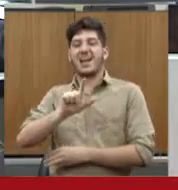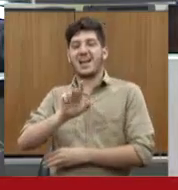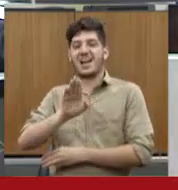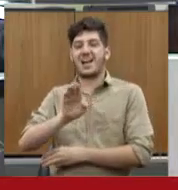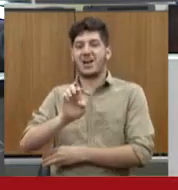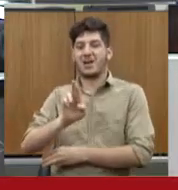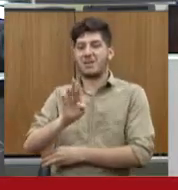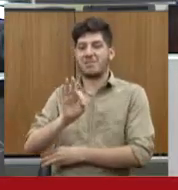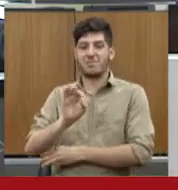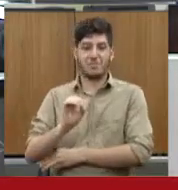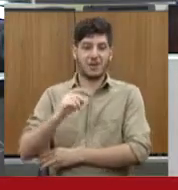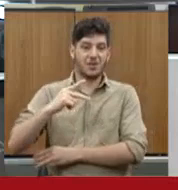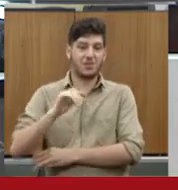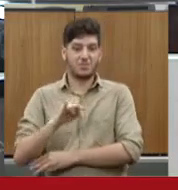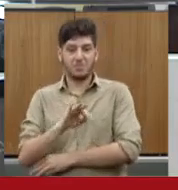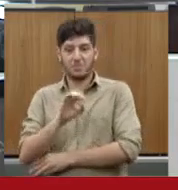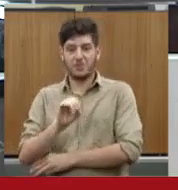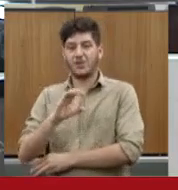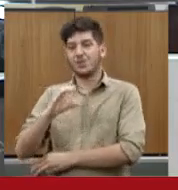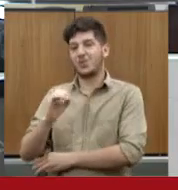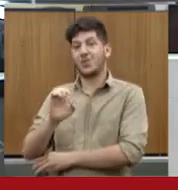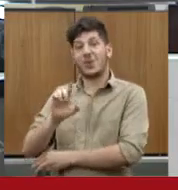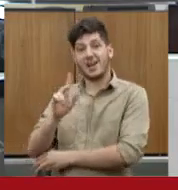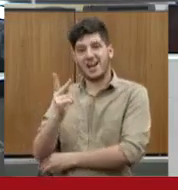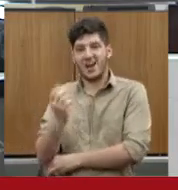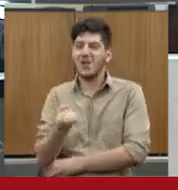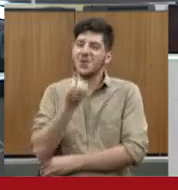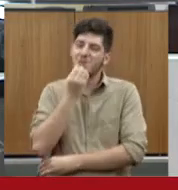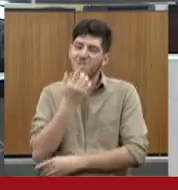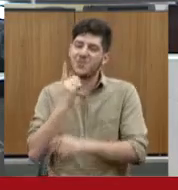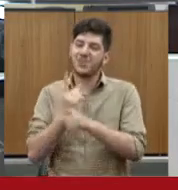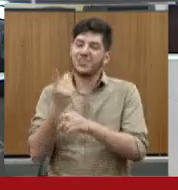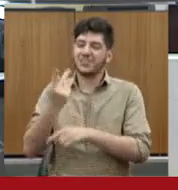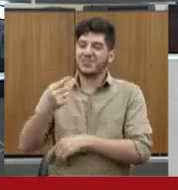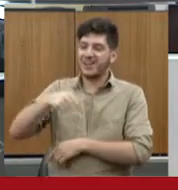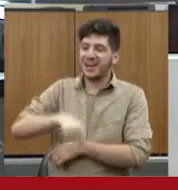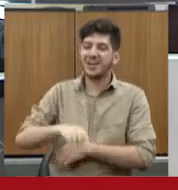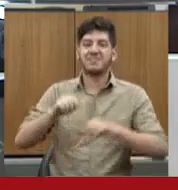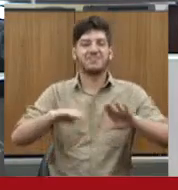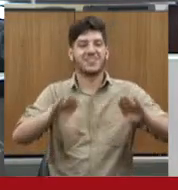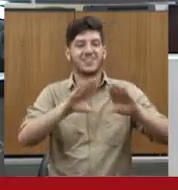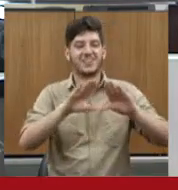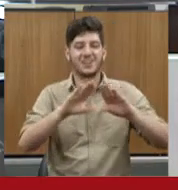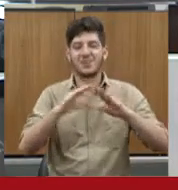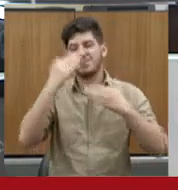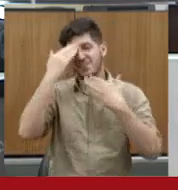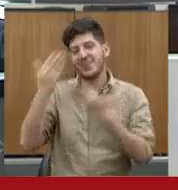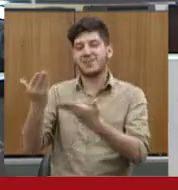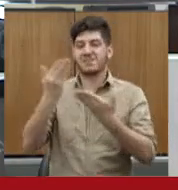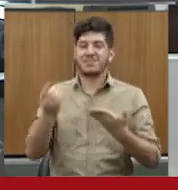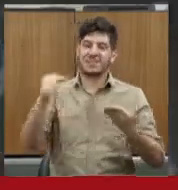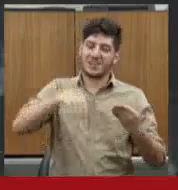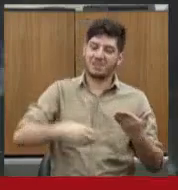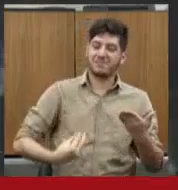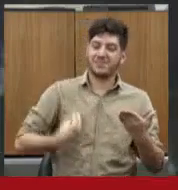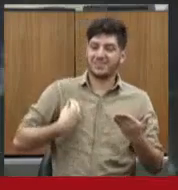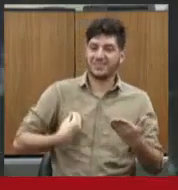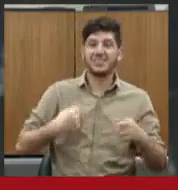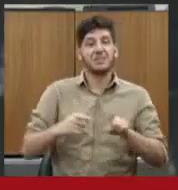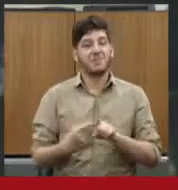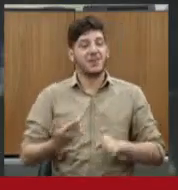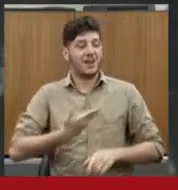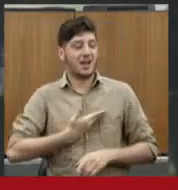revê-lo aqui neste parlamento, obrigado por sua presença. Caro amigo, ex-presidente também desta casa, José